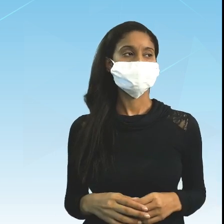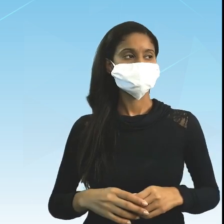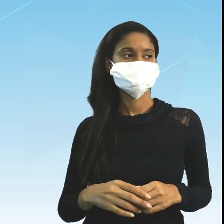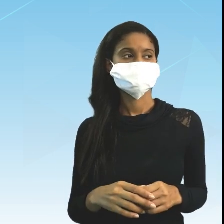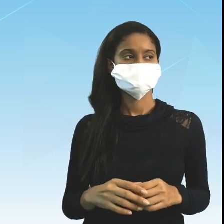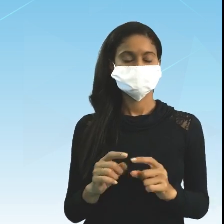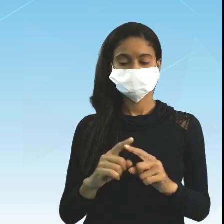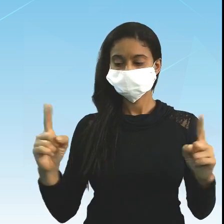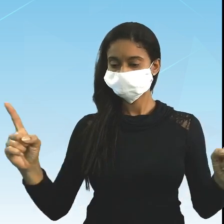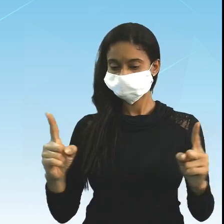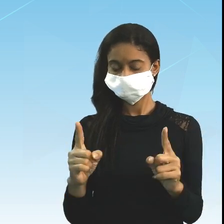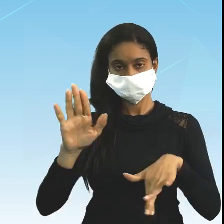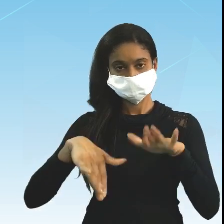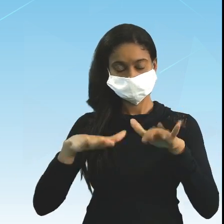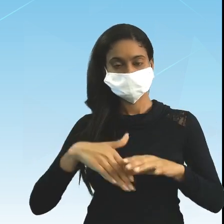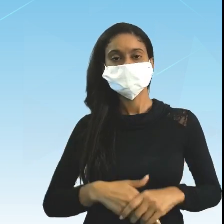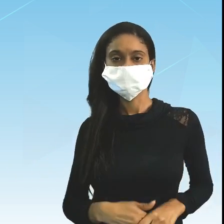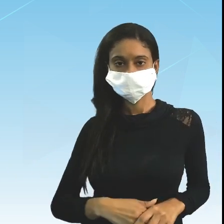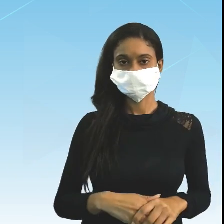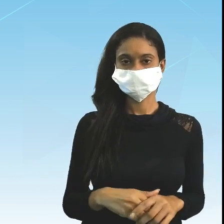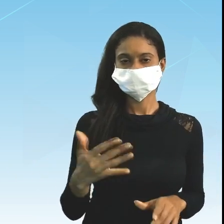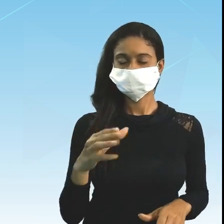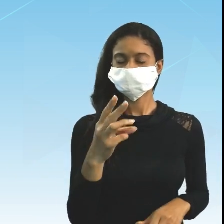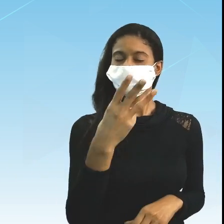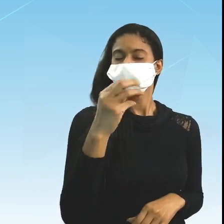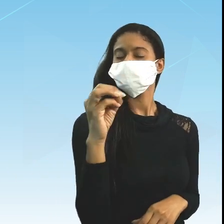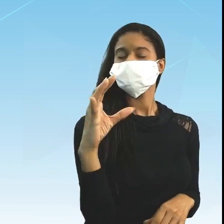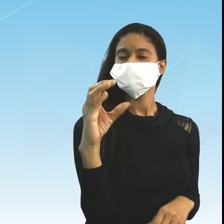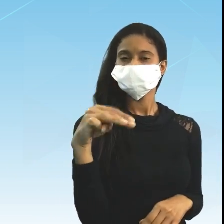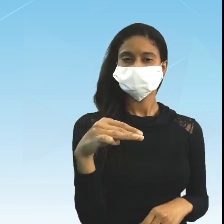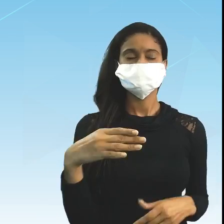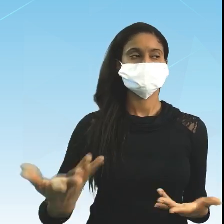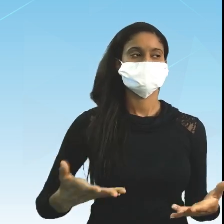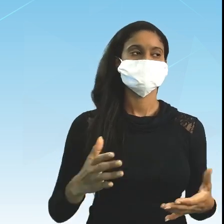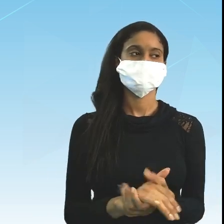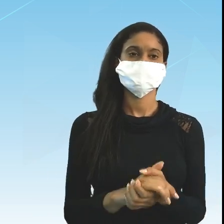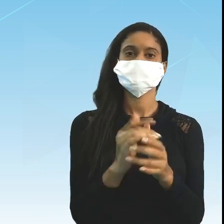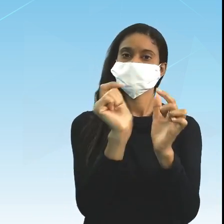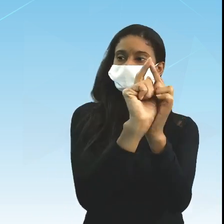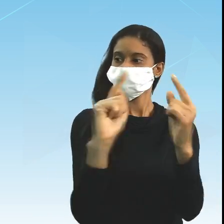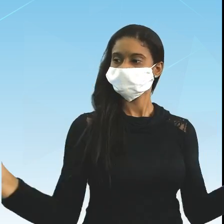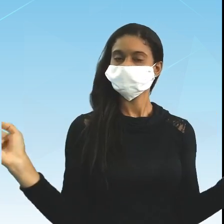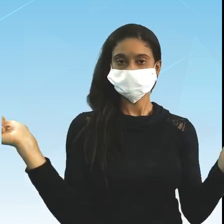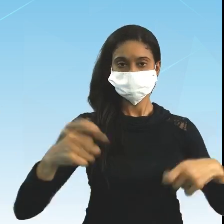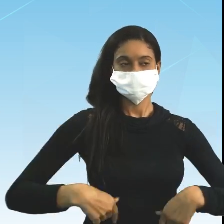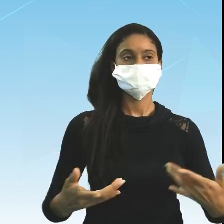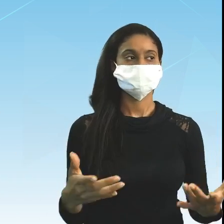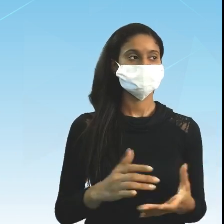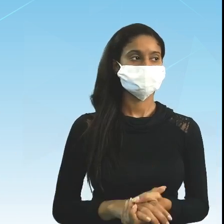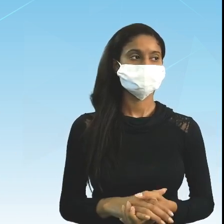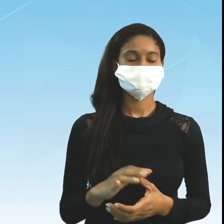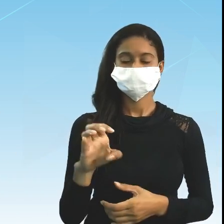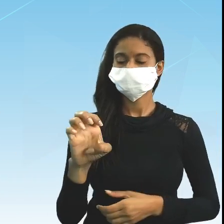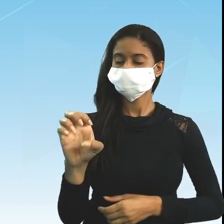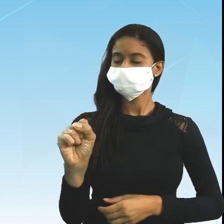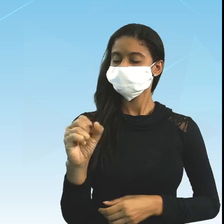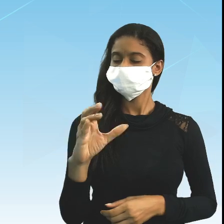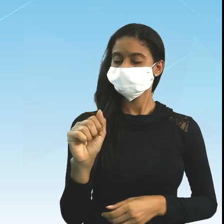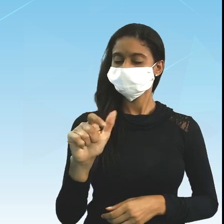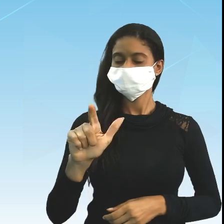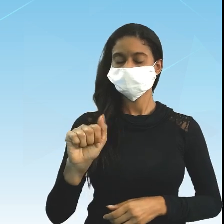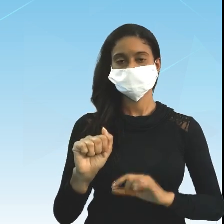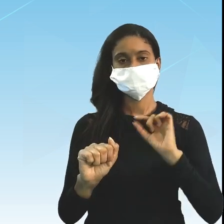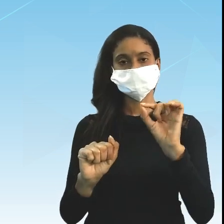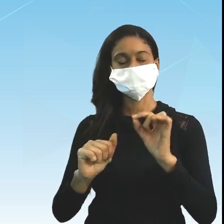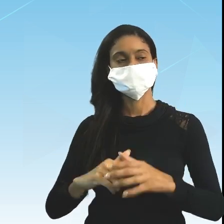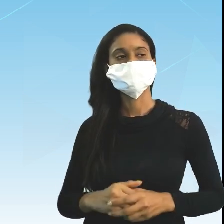assim, ou grande, vai depender, geralmente 30 centímetros. Aí é bem maior. Escala aqui no mapa é uma variação de